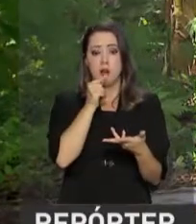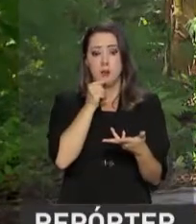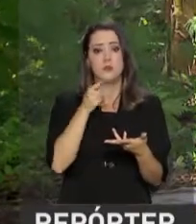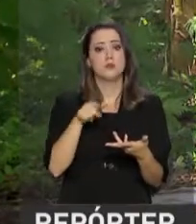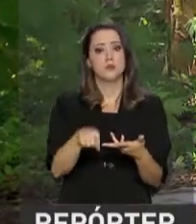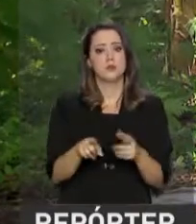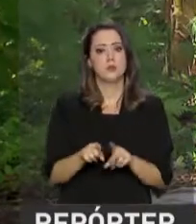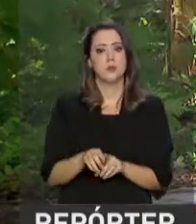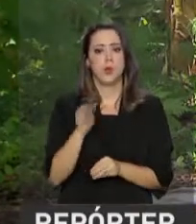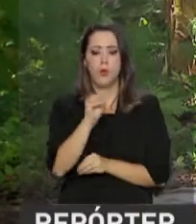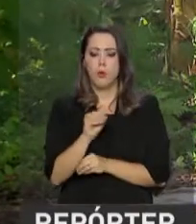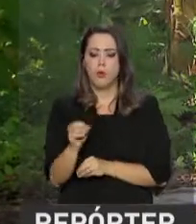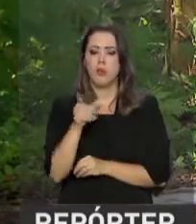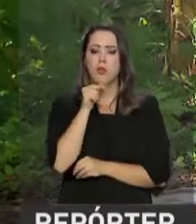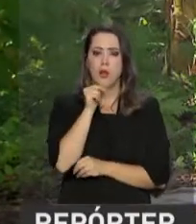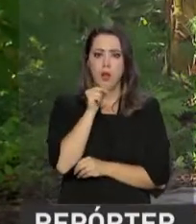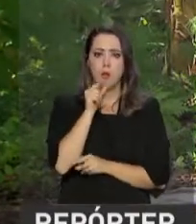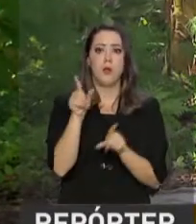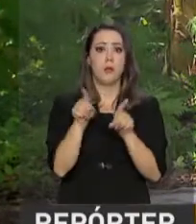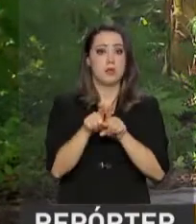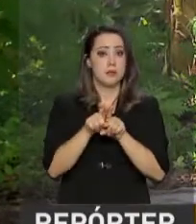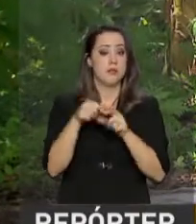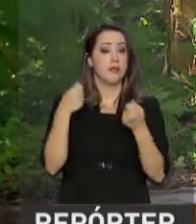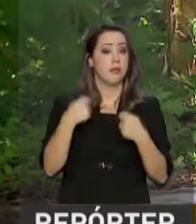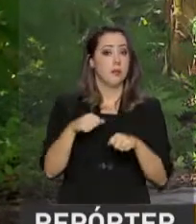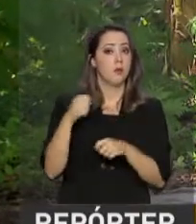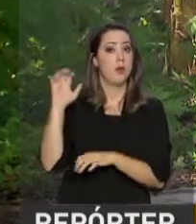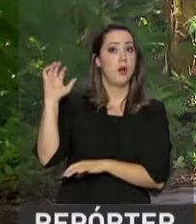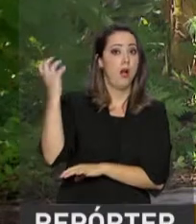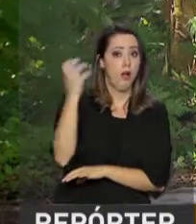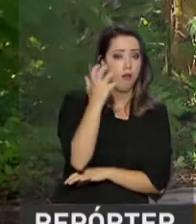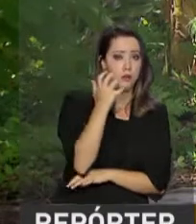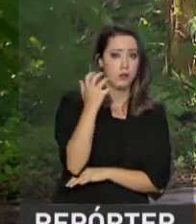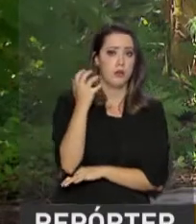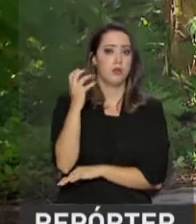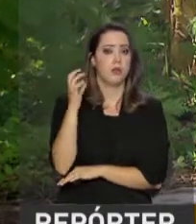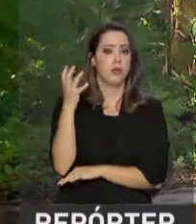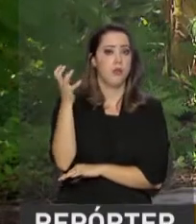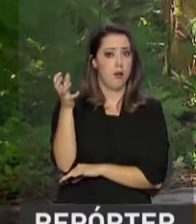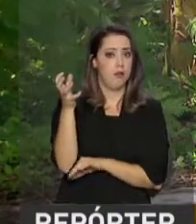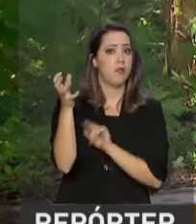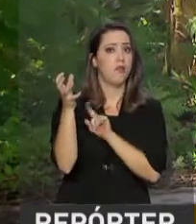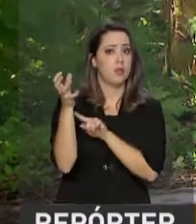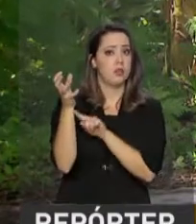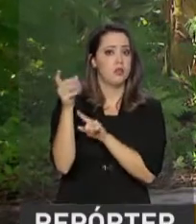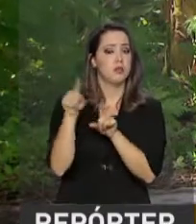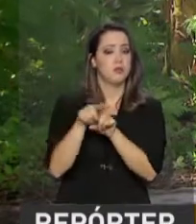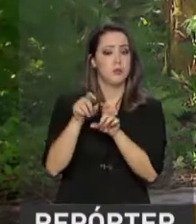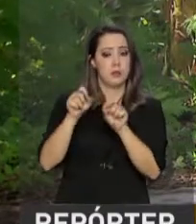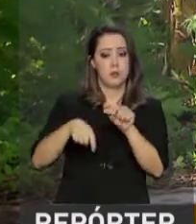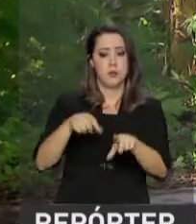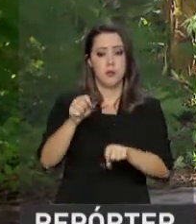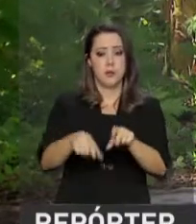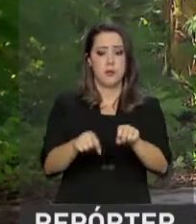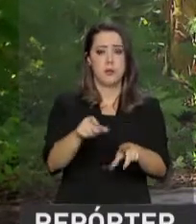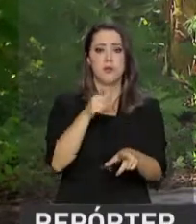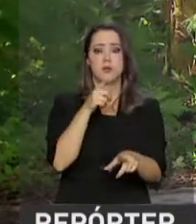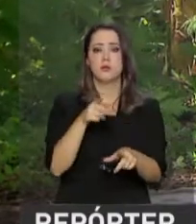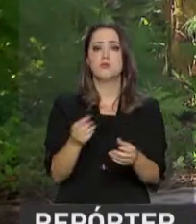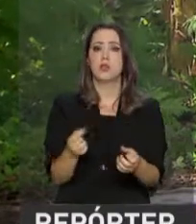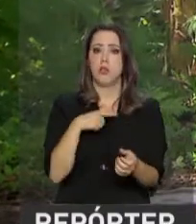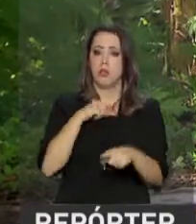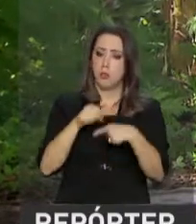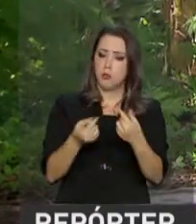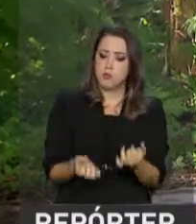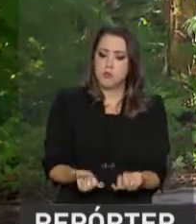cuidado também com vegetação a vegetação ela é filha da água mas é também mãe d'água é muito